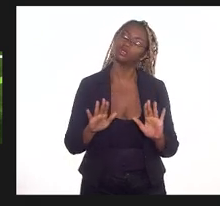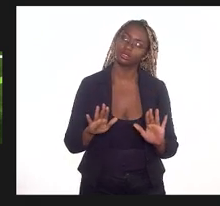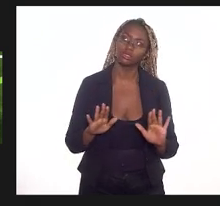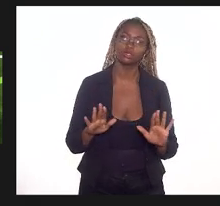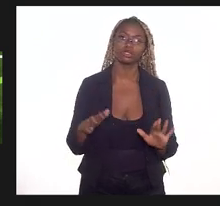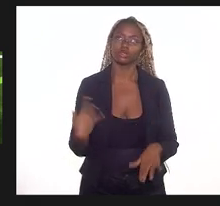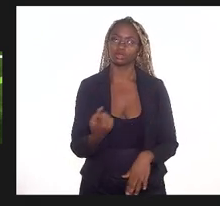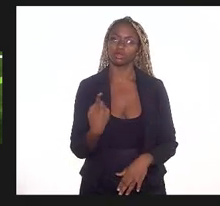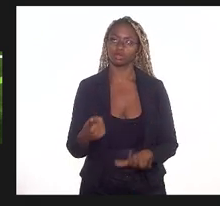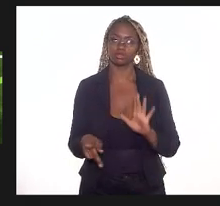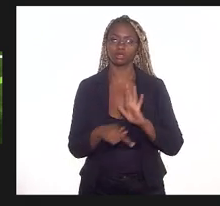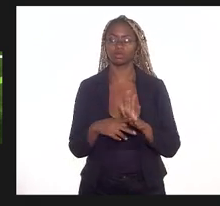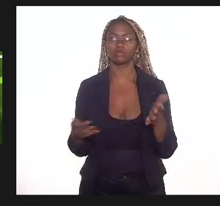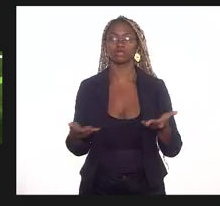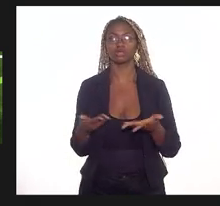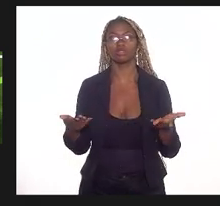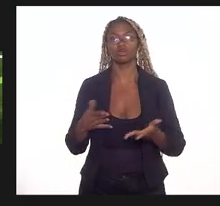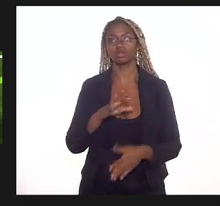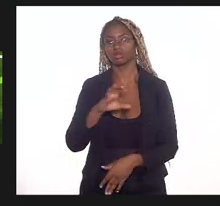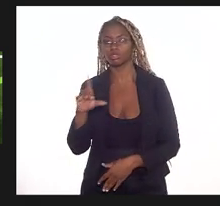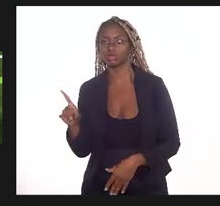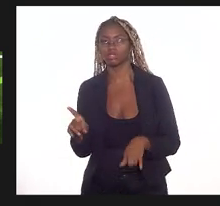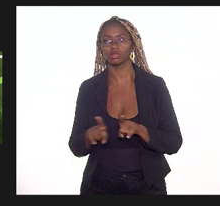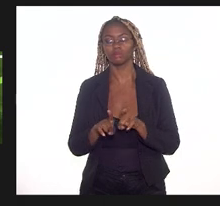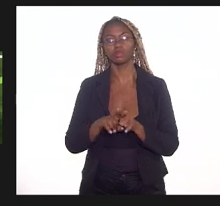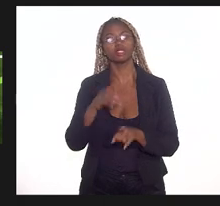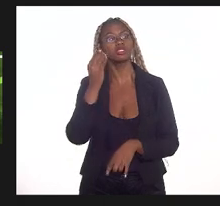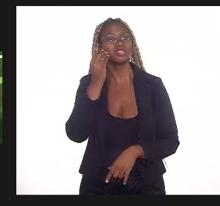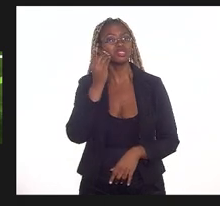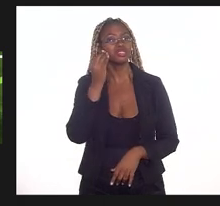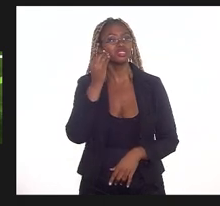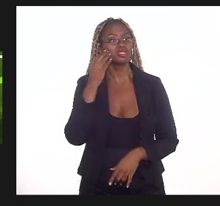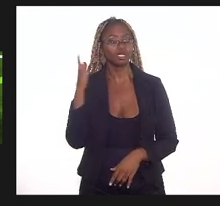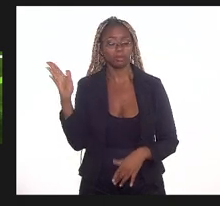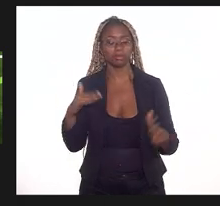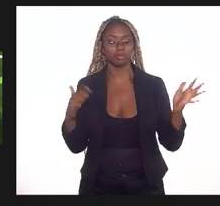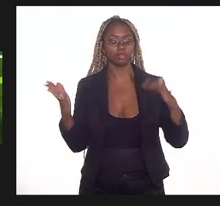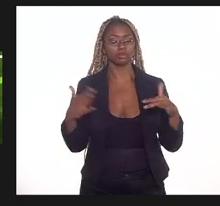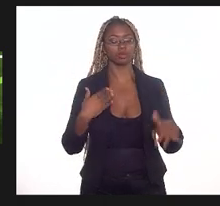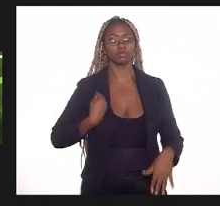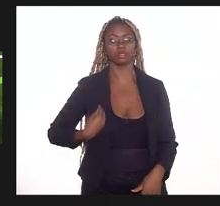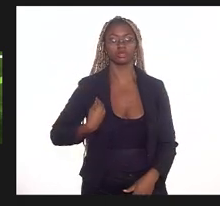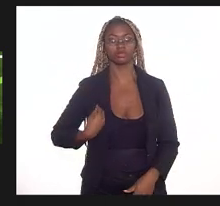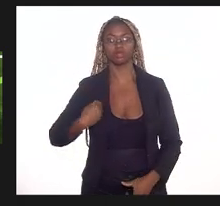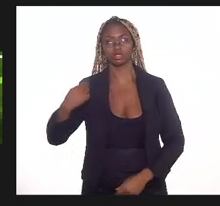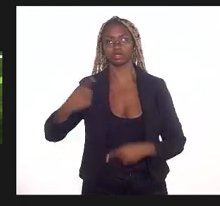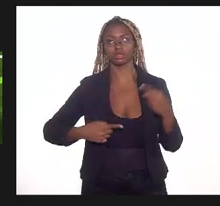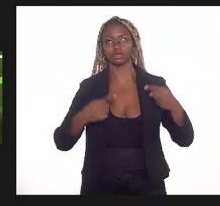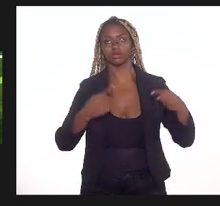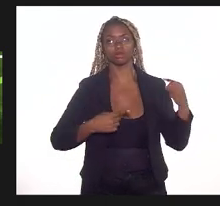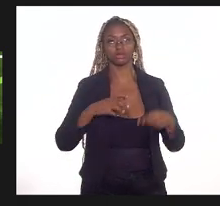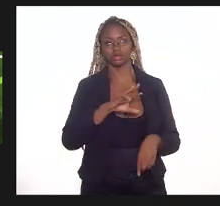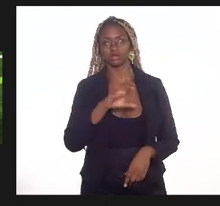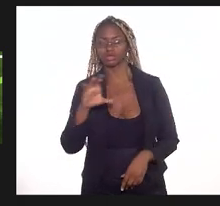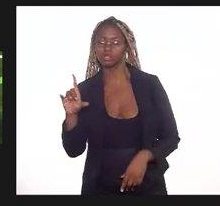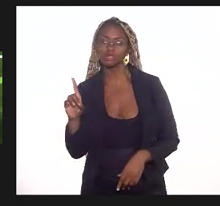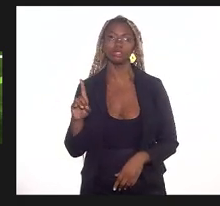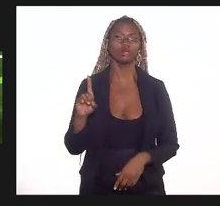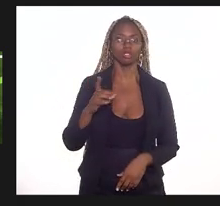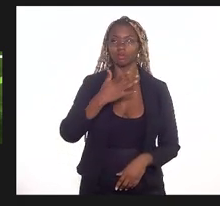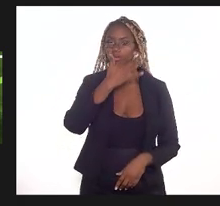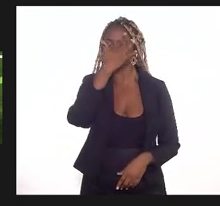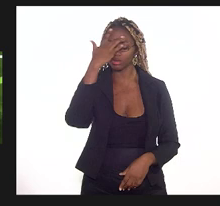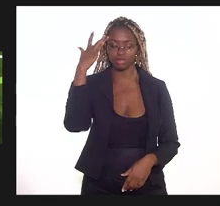tentando, inclusive, trazer para participar desse debate, dessa coordenadoria,